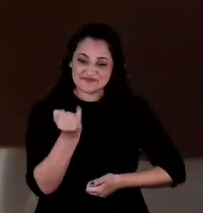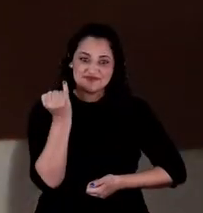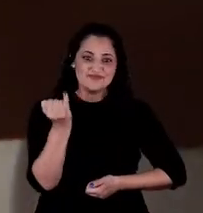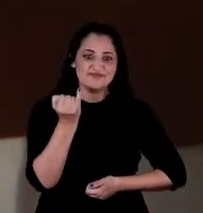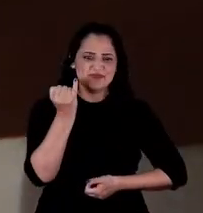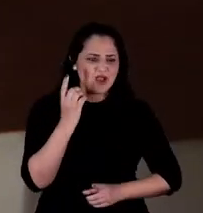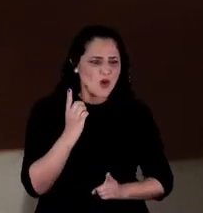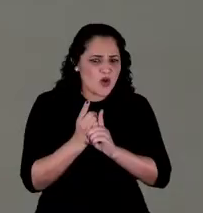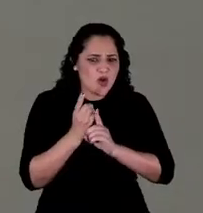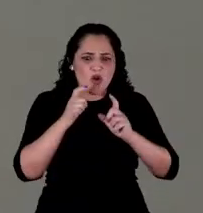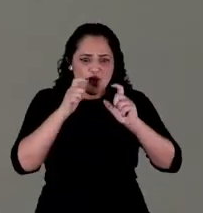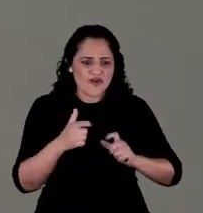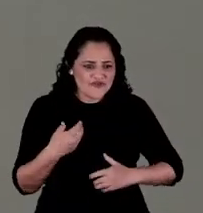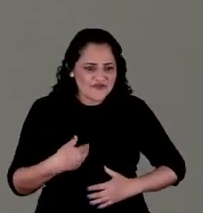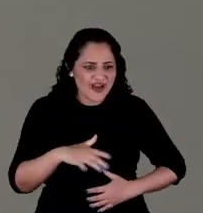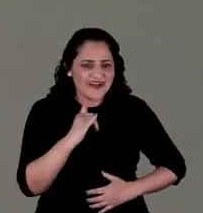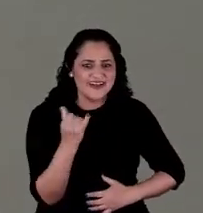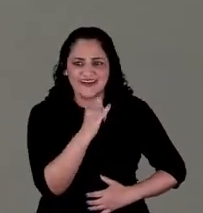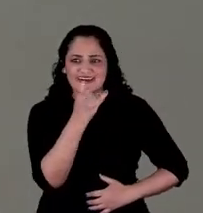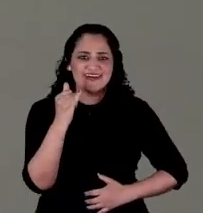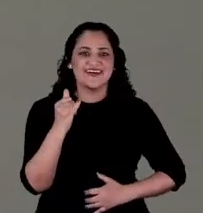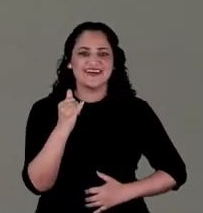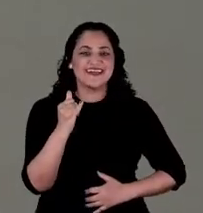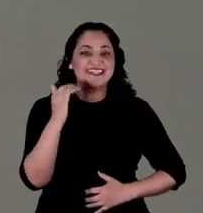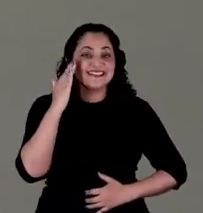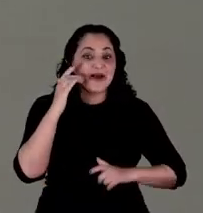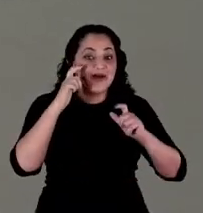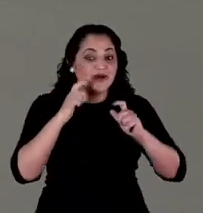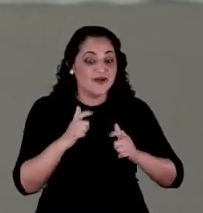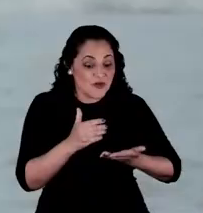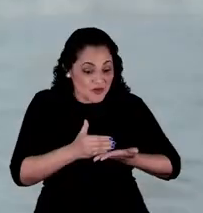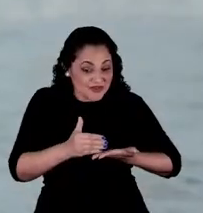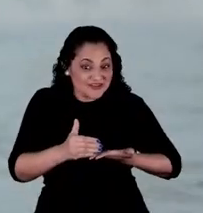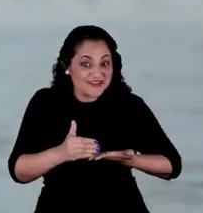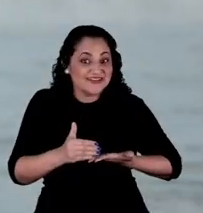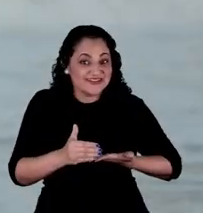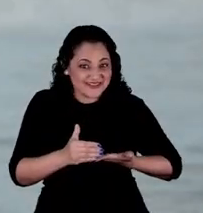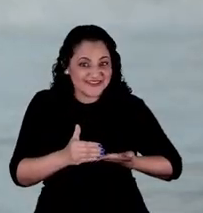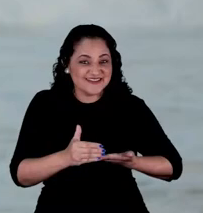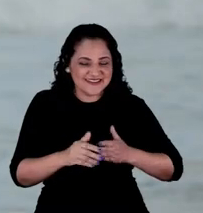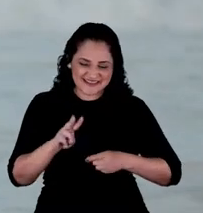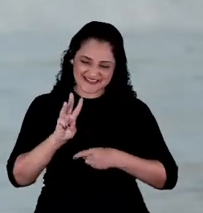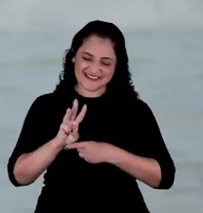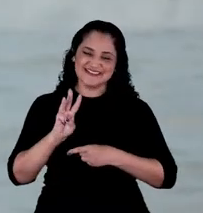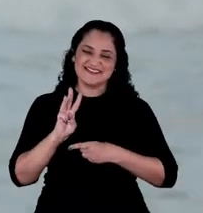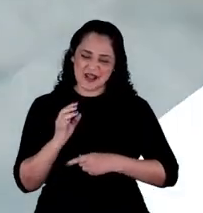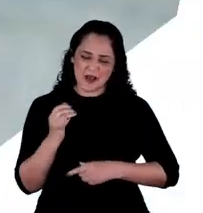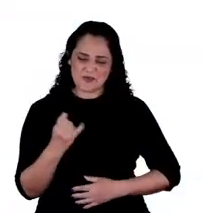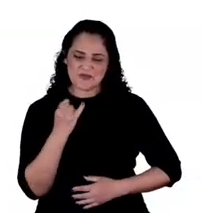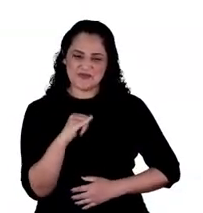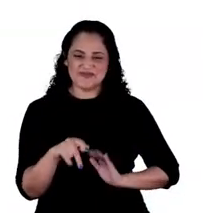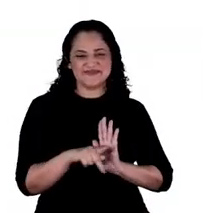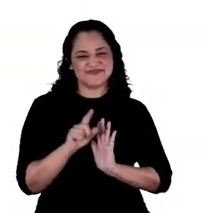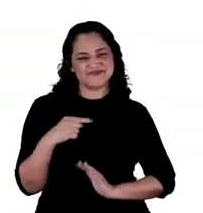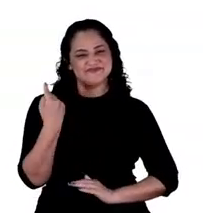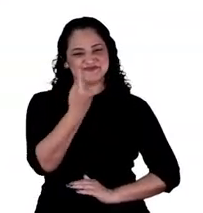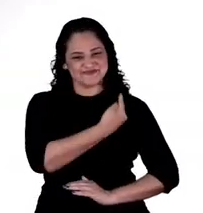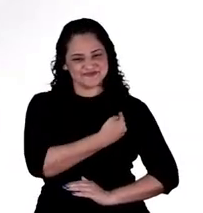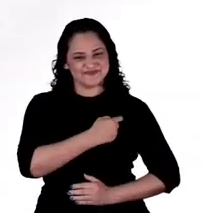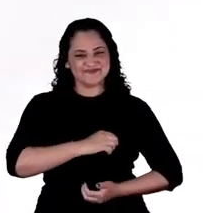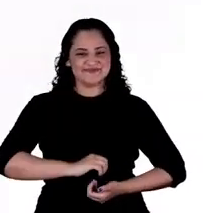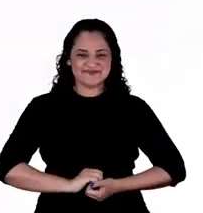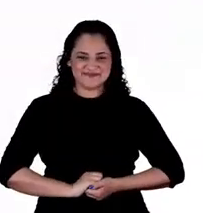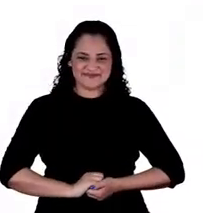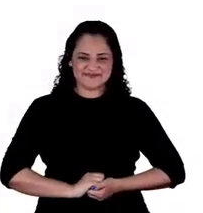e tão importante quanto descobrir para onde ela vai essa ver de onde ela vem Shell energia